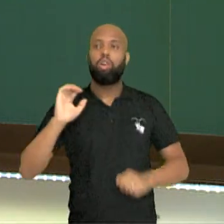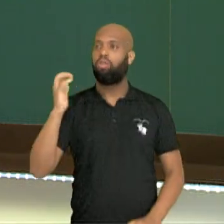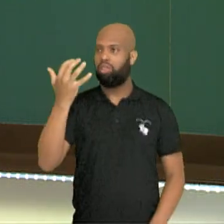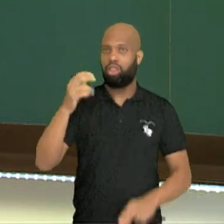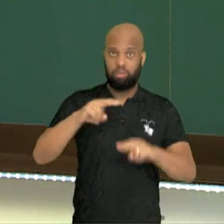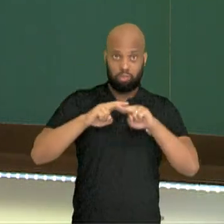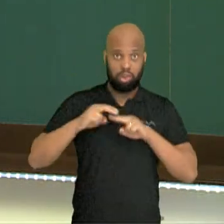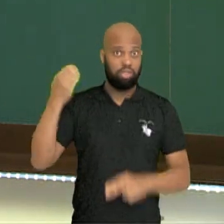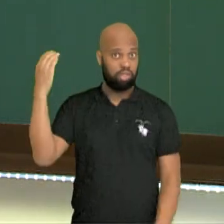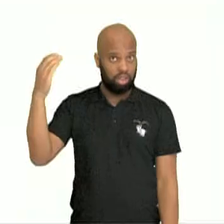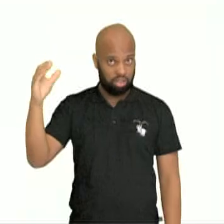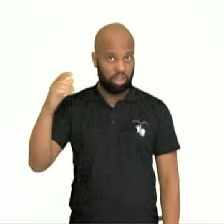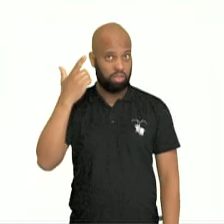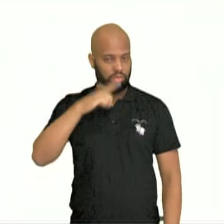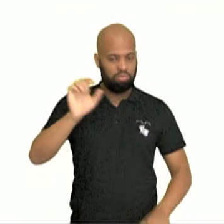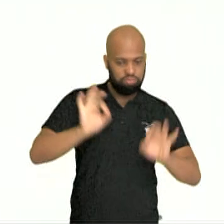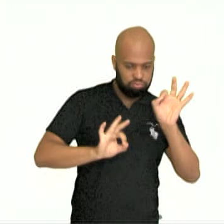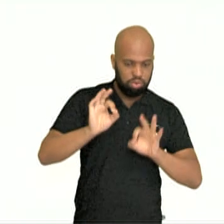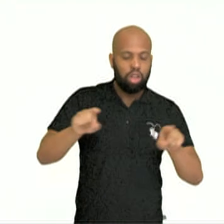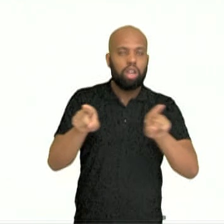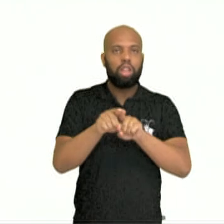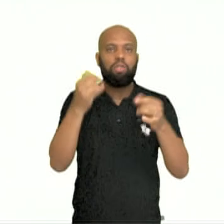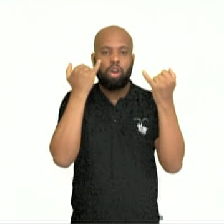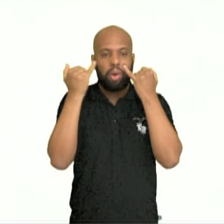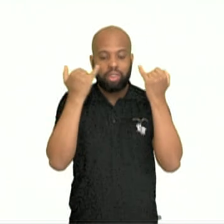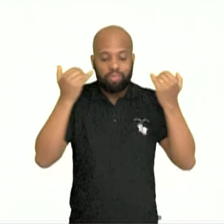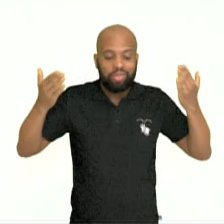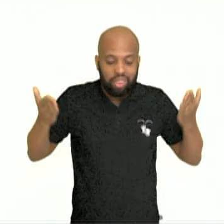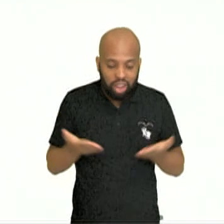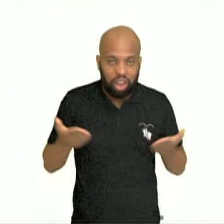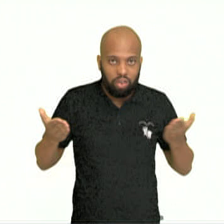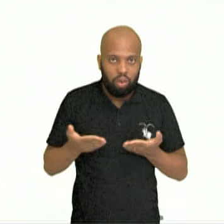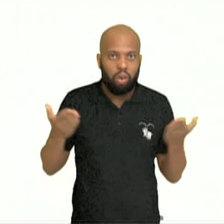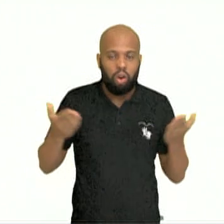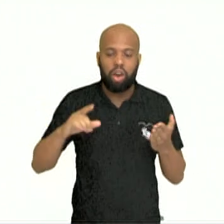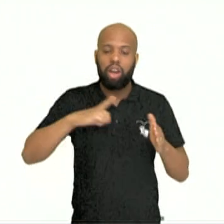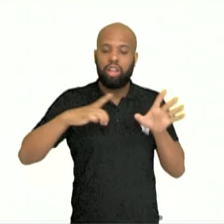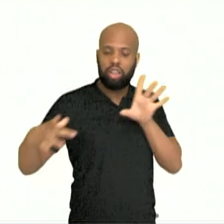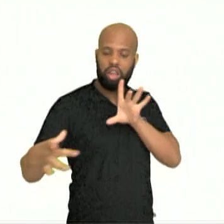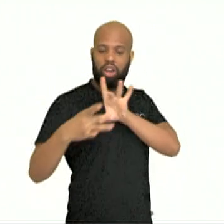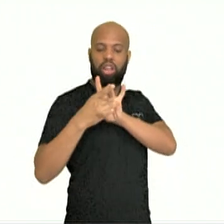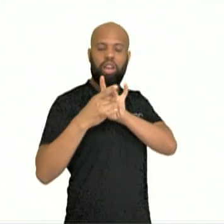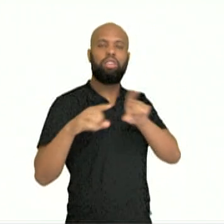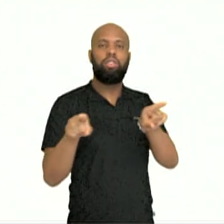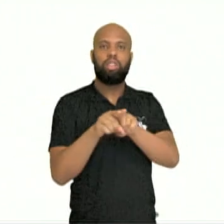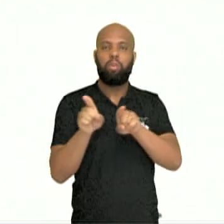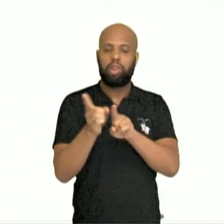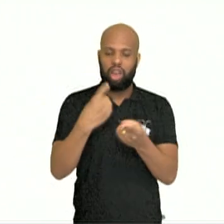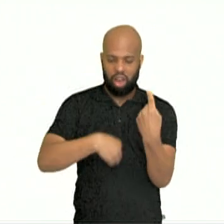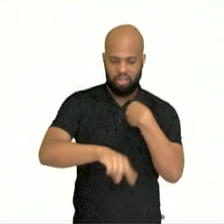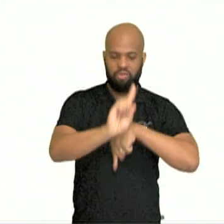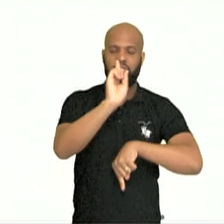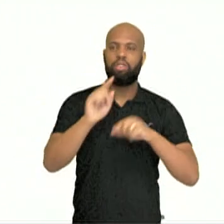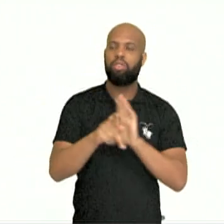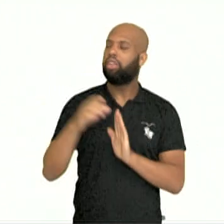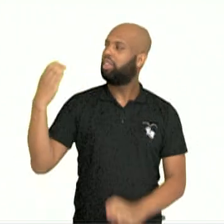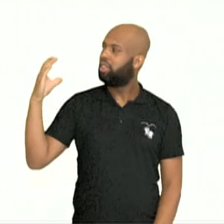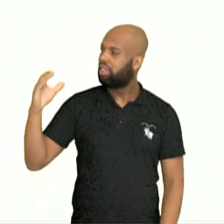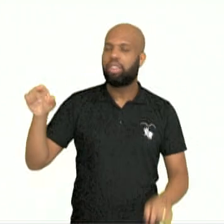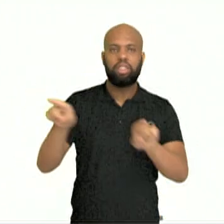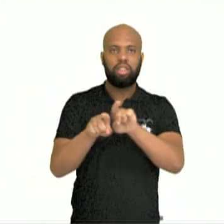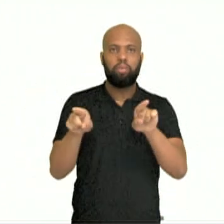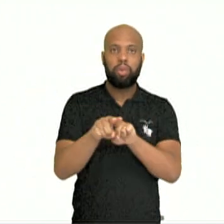ciência, as informações que temos hoje, elas são extremamente vinculadas a um avanço da ciência, as